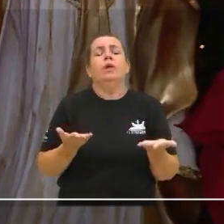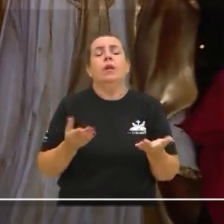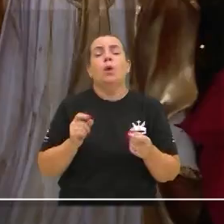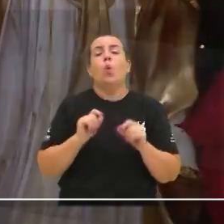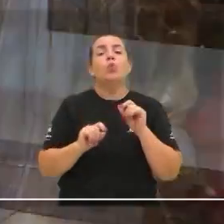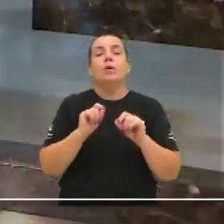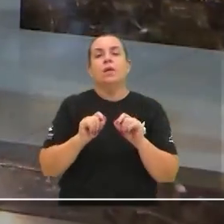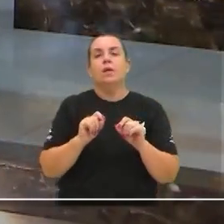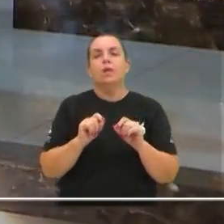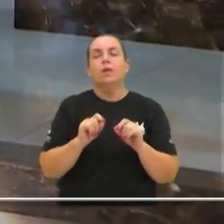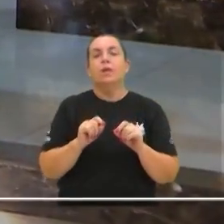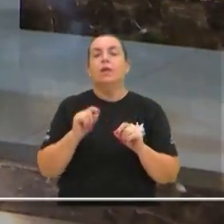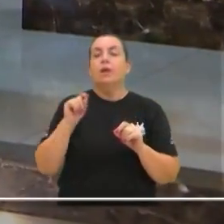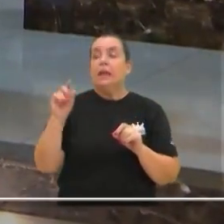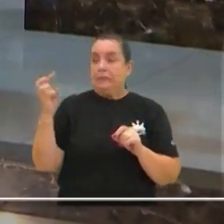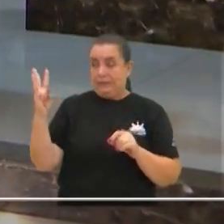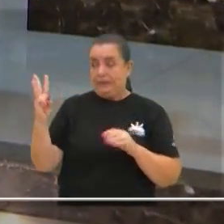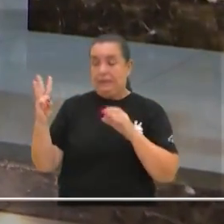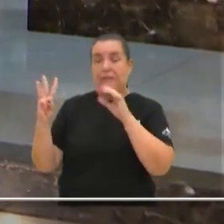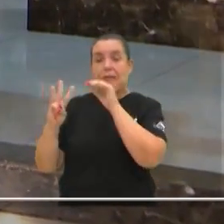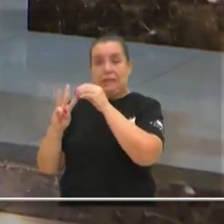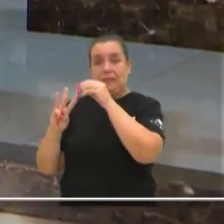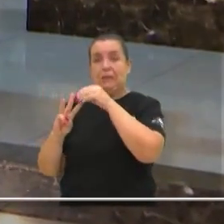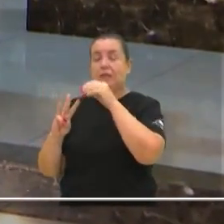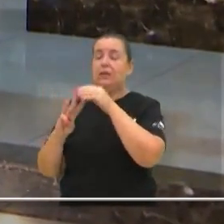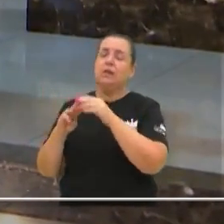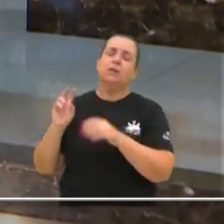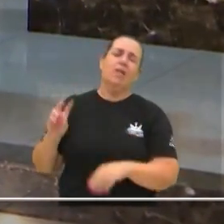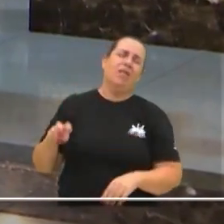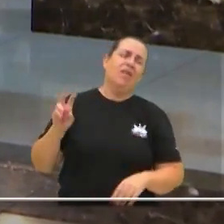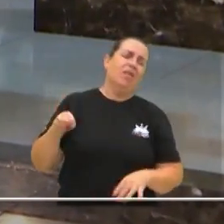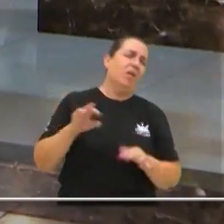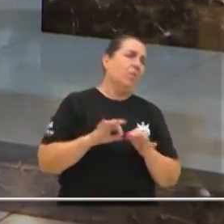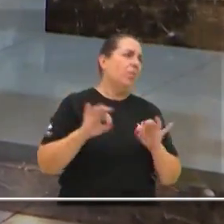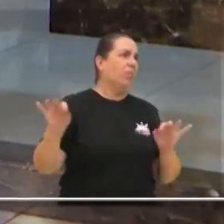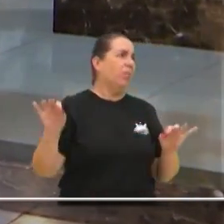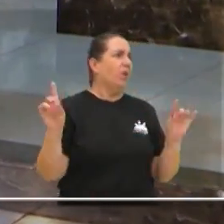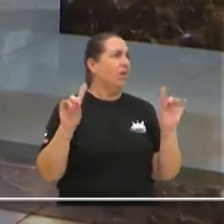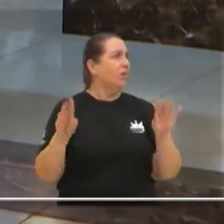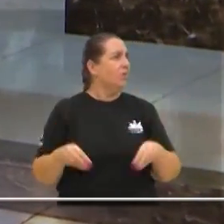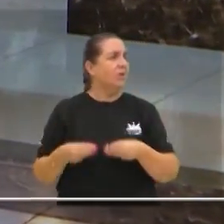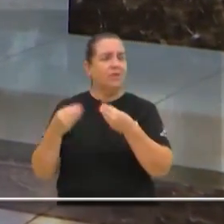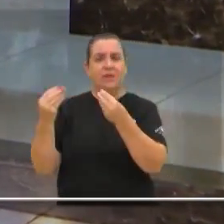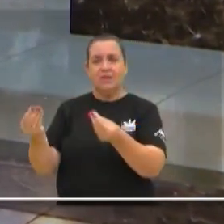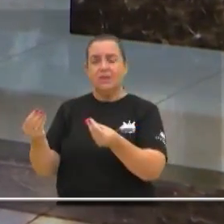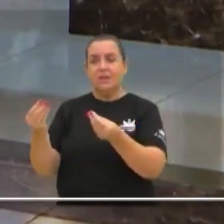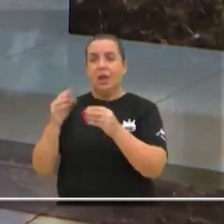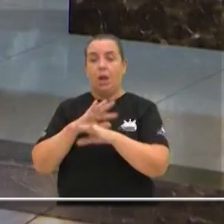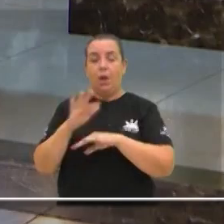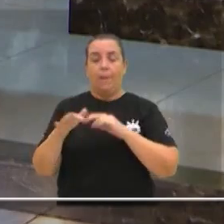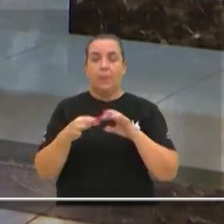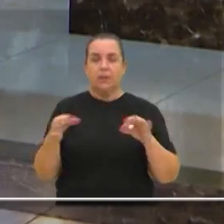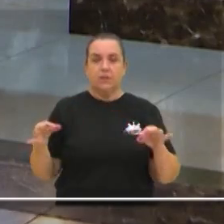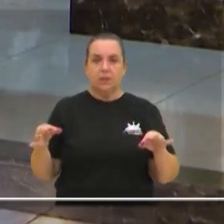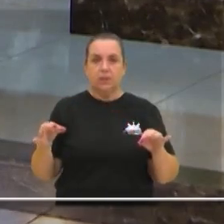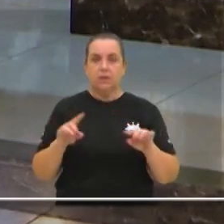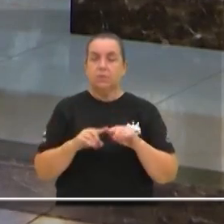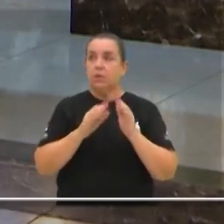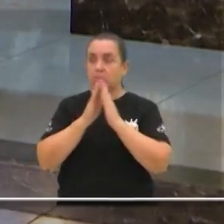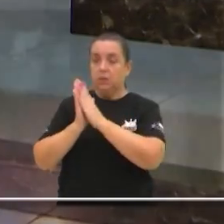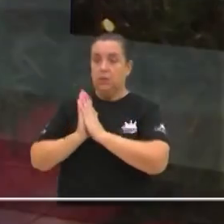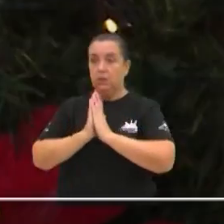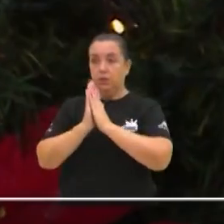Eles fizeram uma caminhada enorme, não para oferecer presente, para